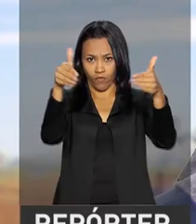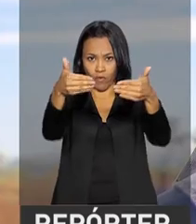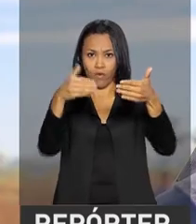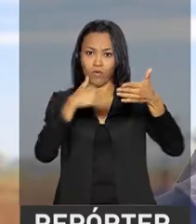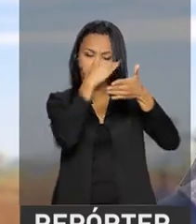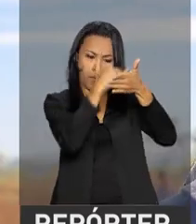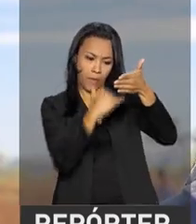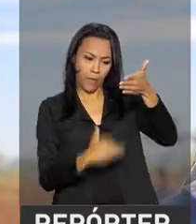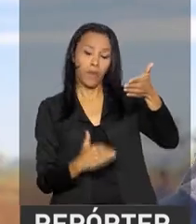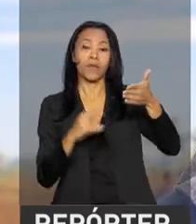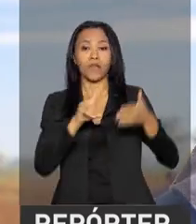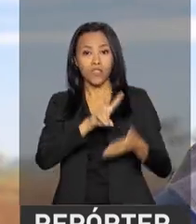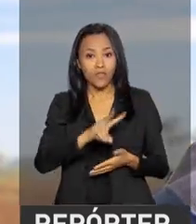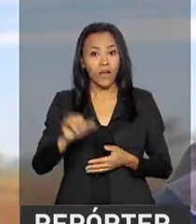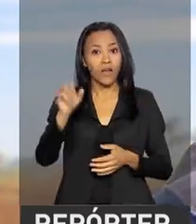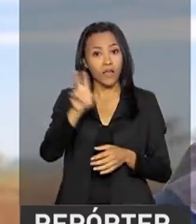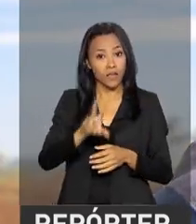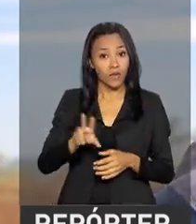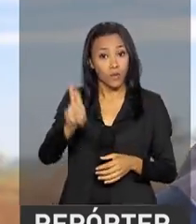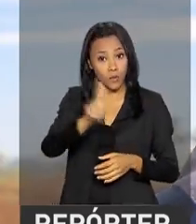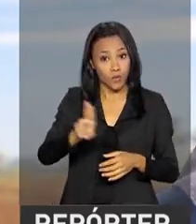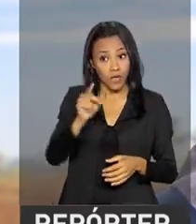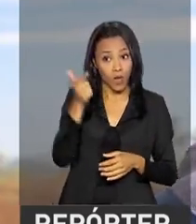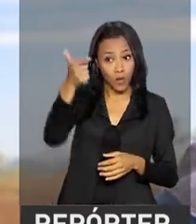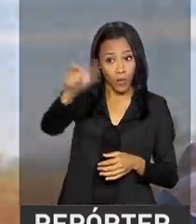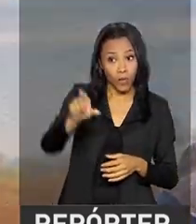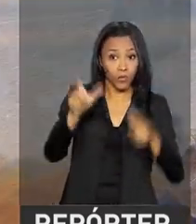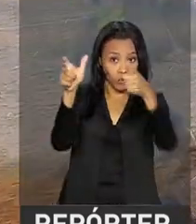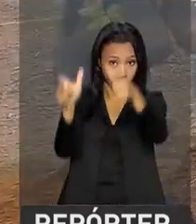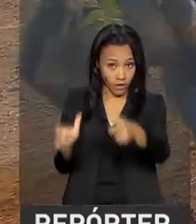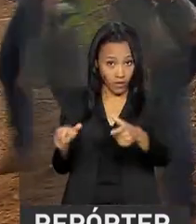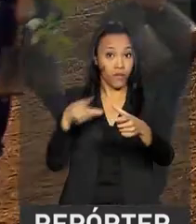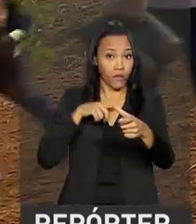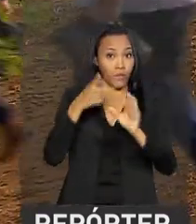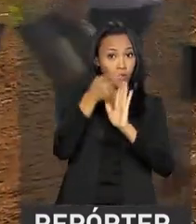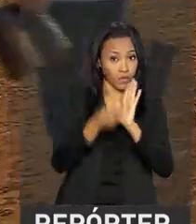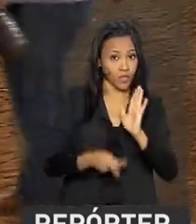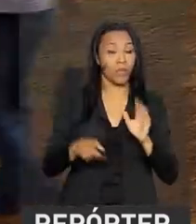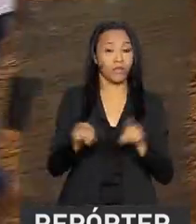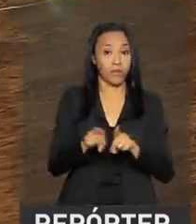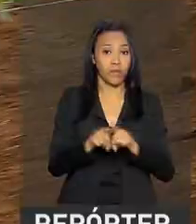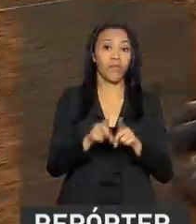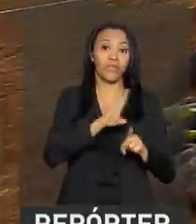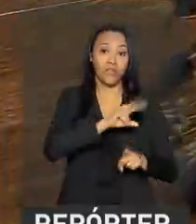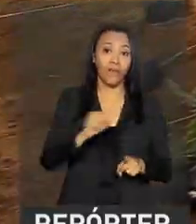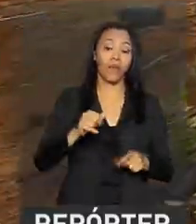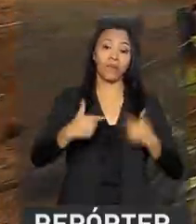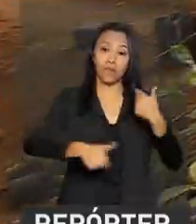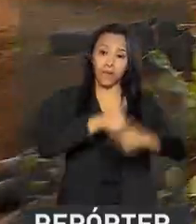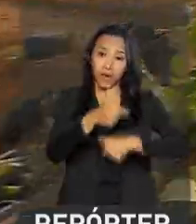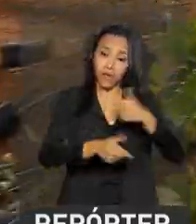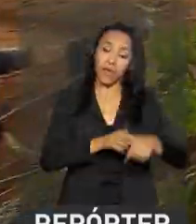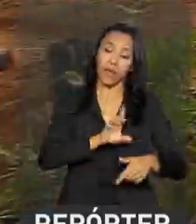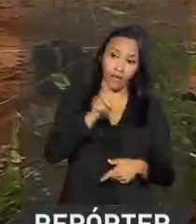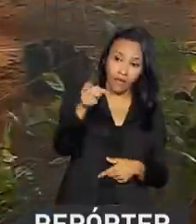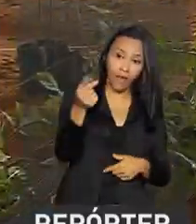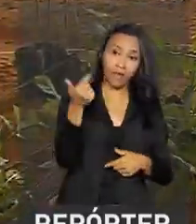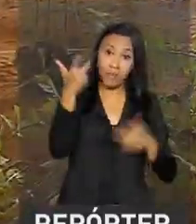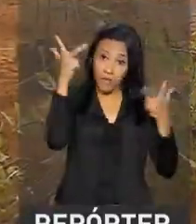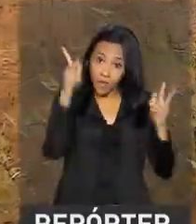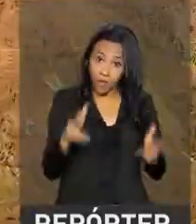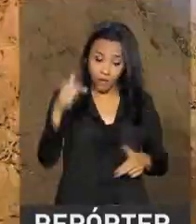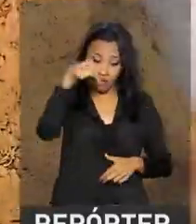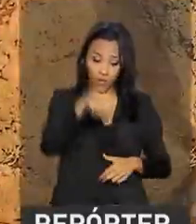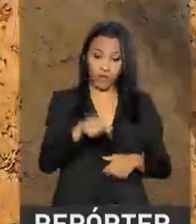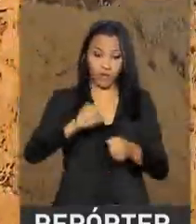que também é usado para abastecimento humano e já tem um projeto lá mais antigo a gente vai trabalhar com restauração florestal lá parecida